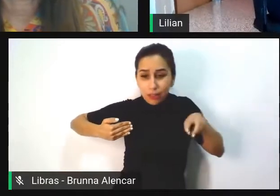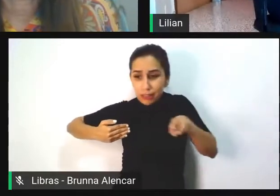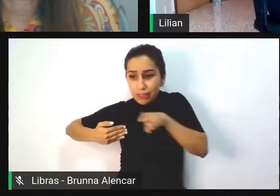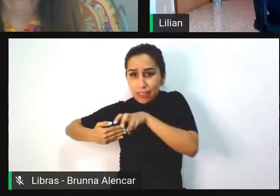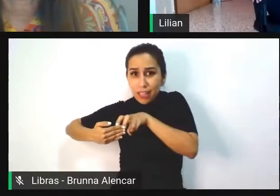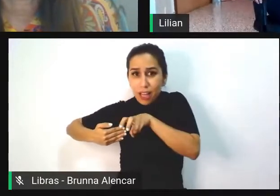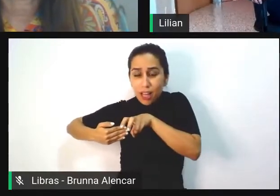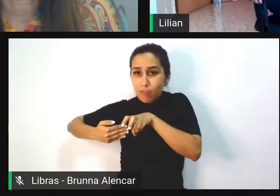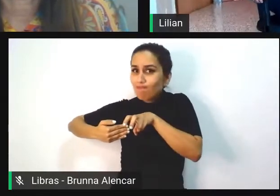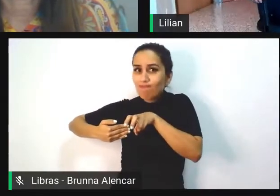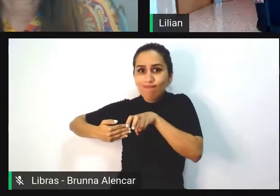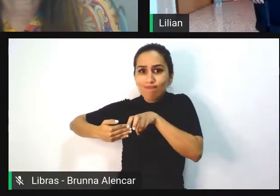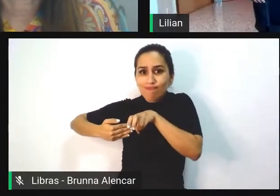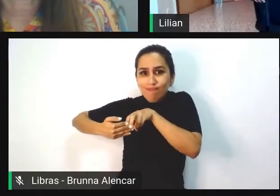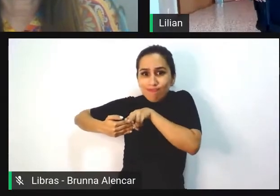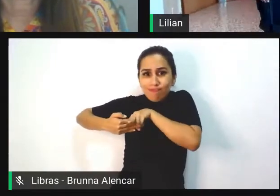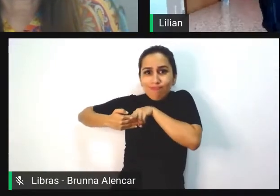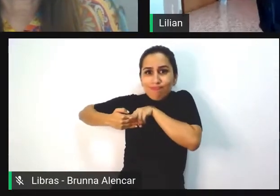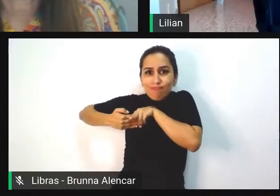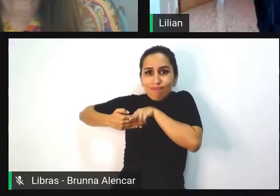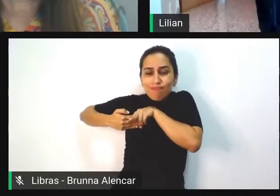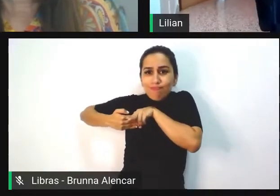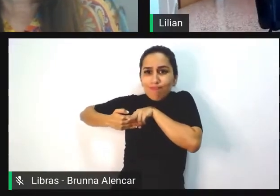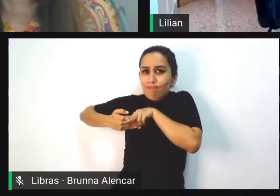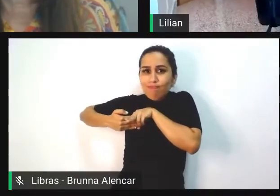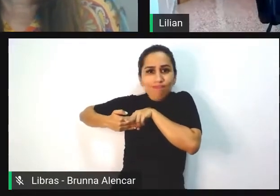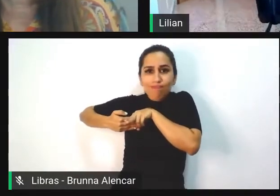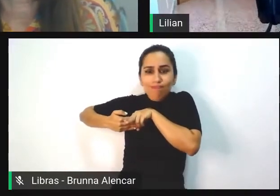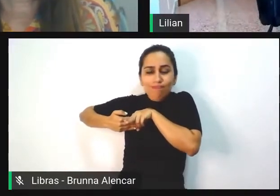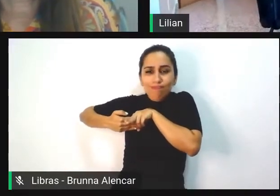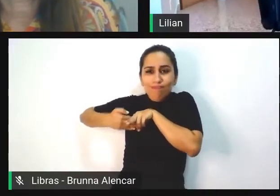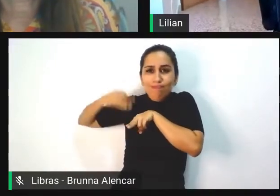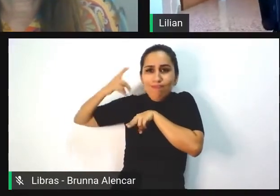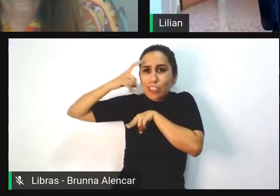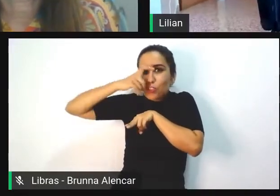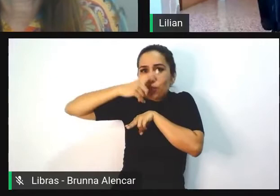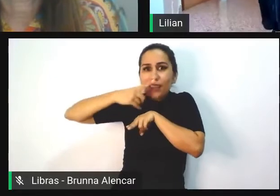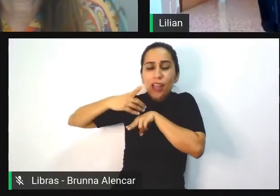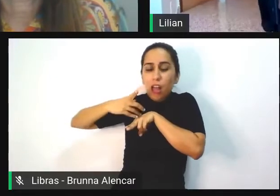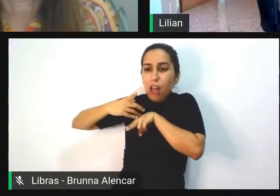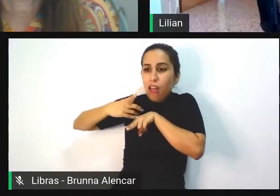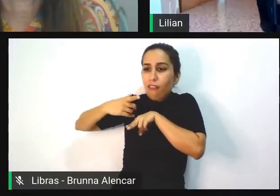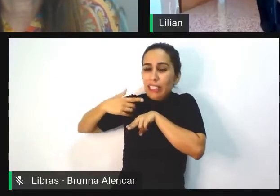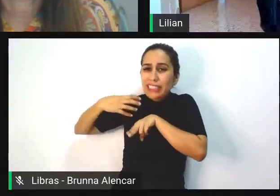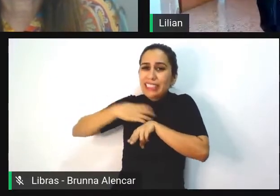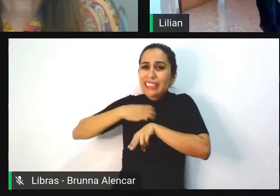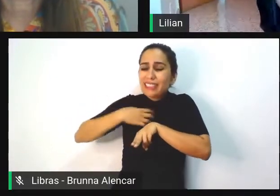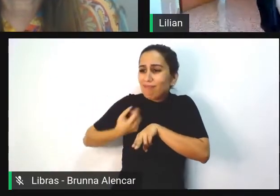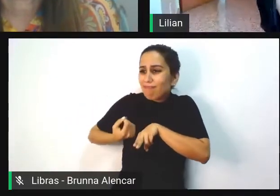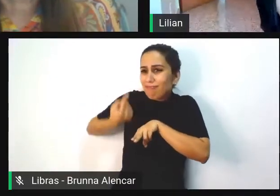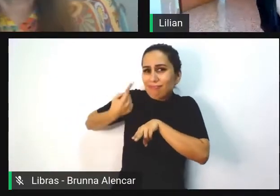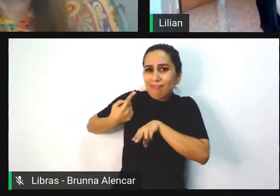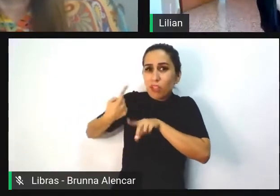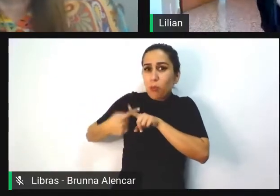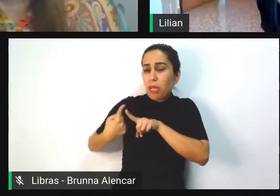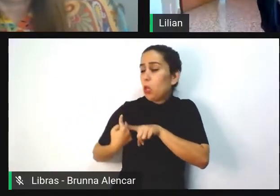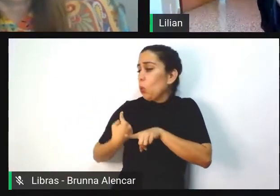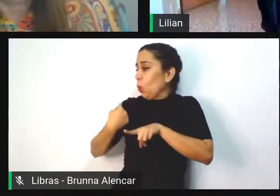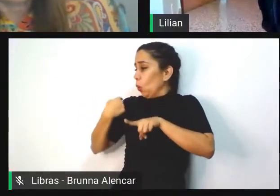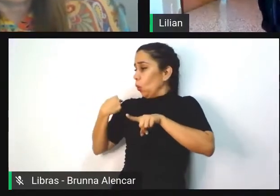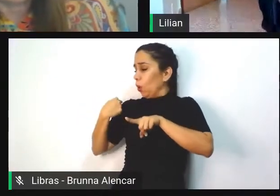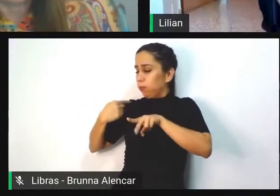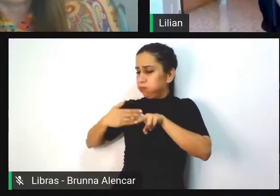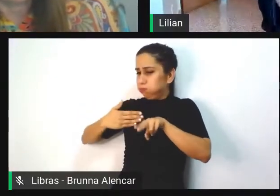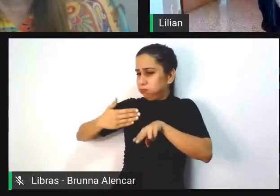ter a possibilidade de recostar e de achar o apoio lombar. E segundo, essa